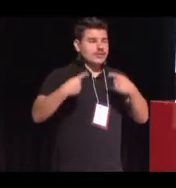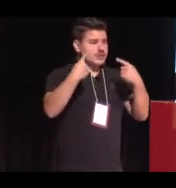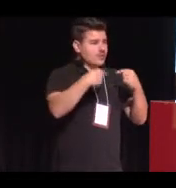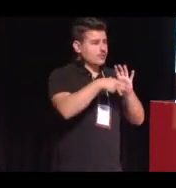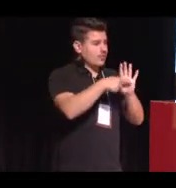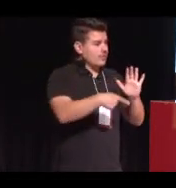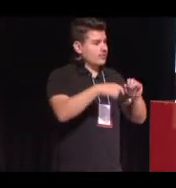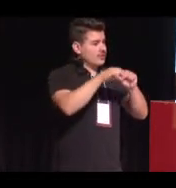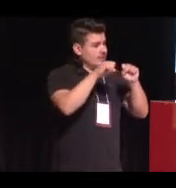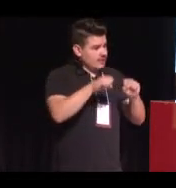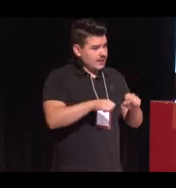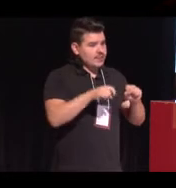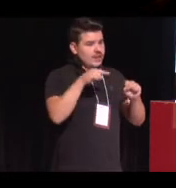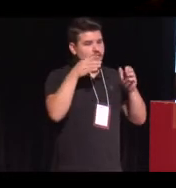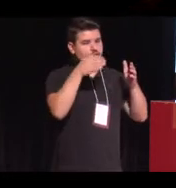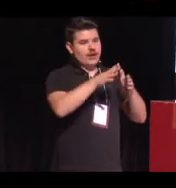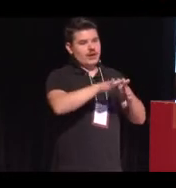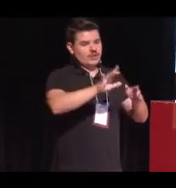que era um sistema de vendas.